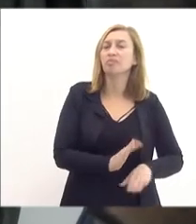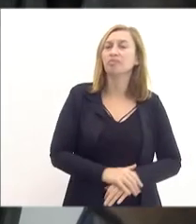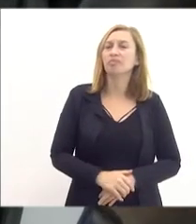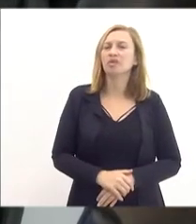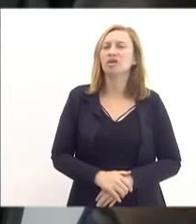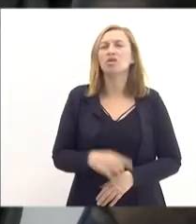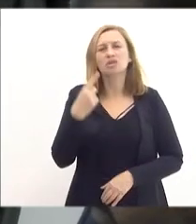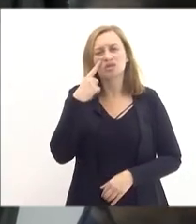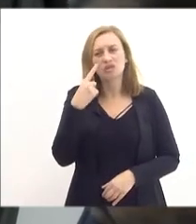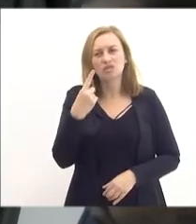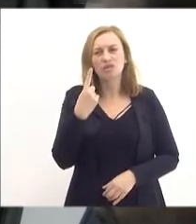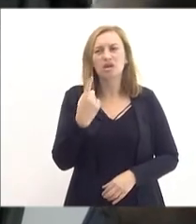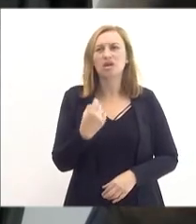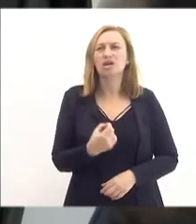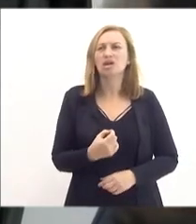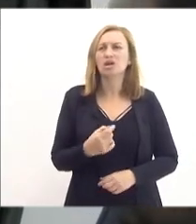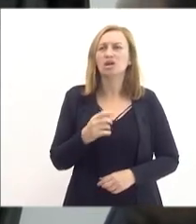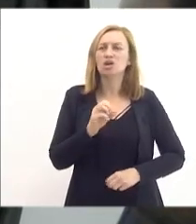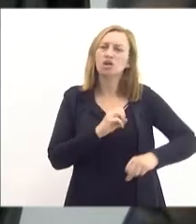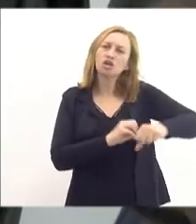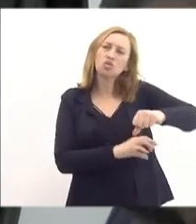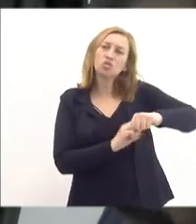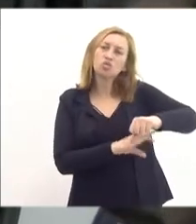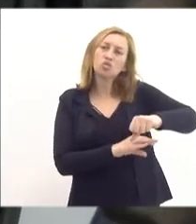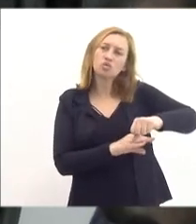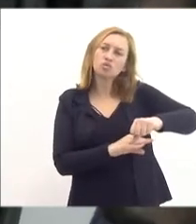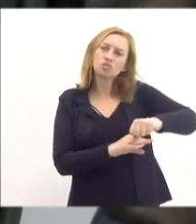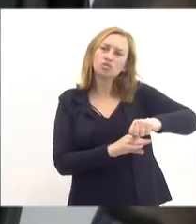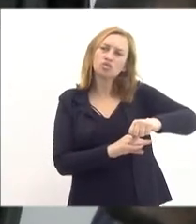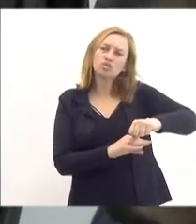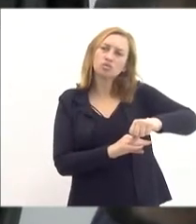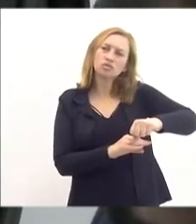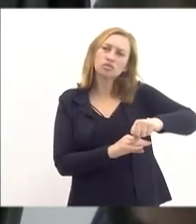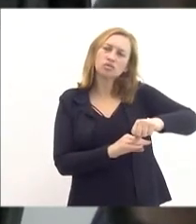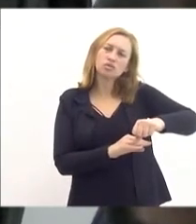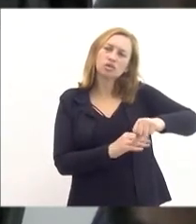E você vai verificar que o fundo